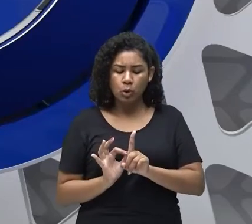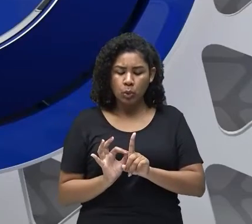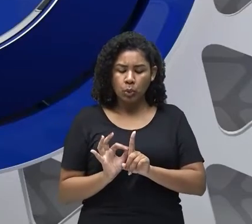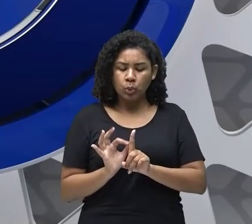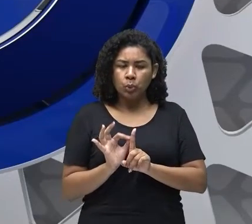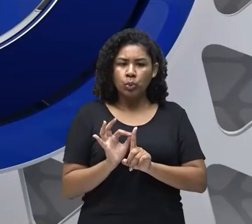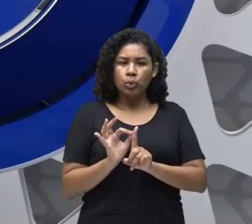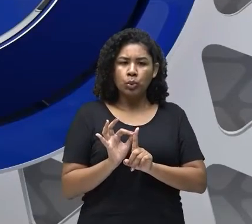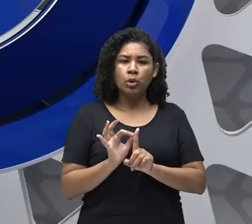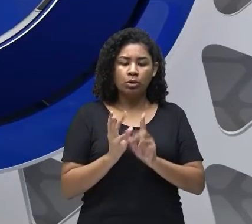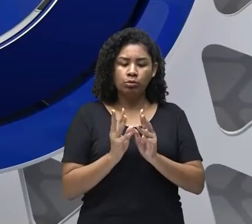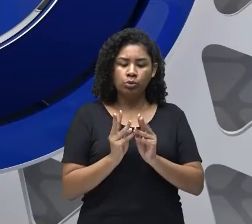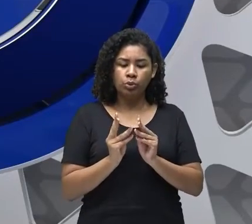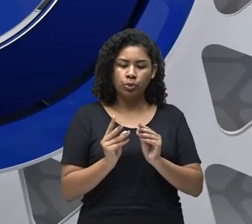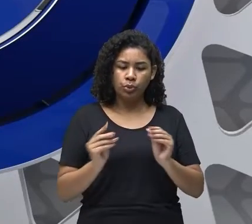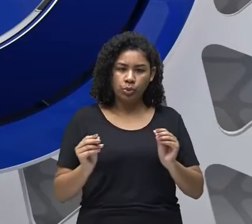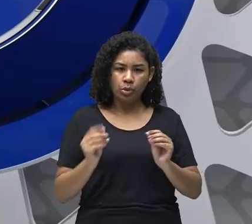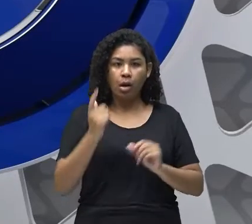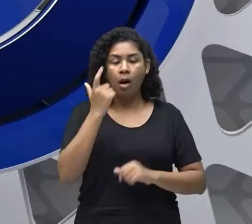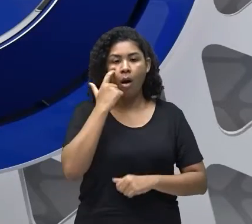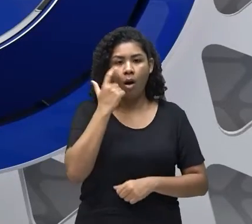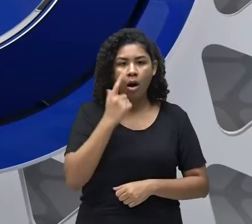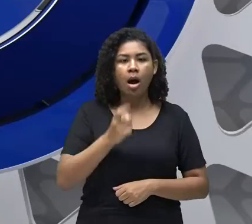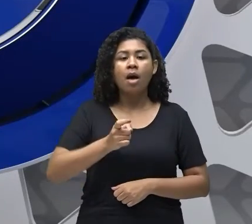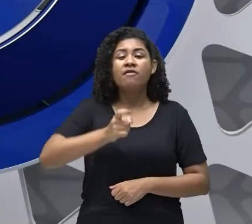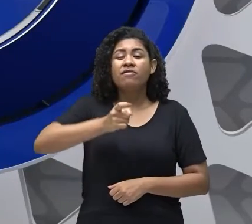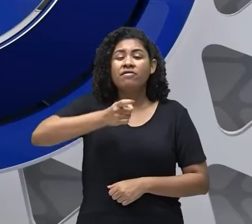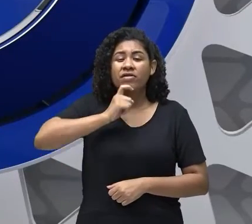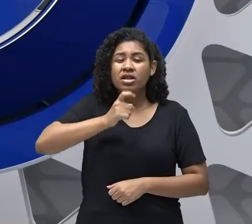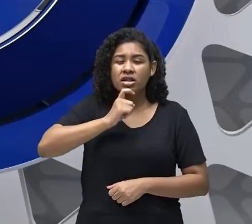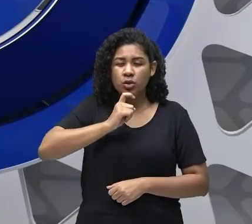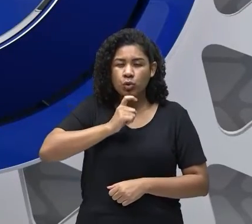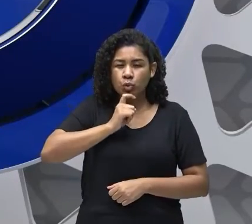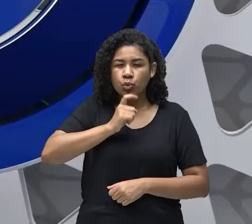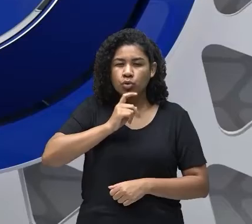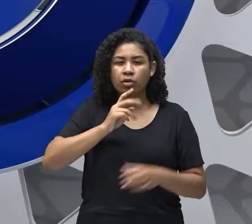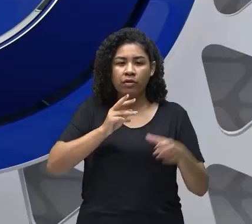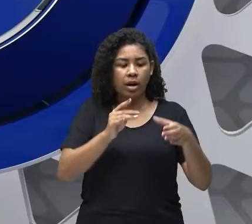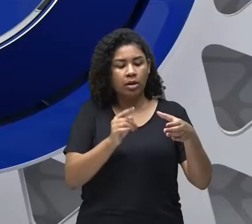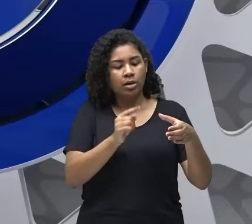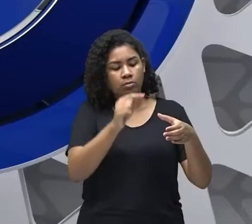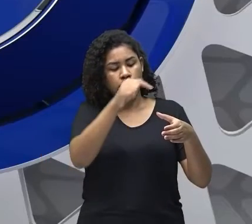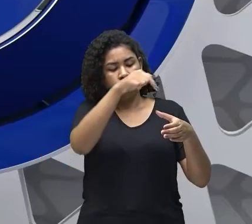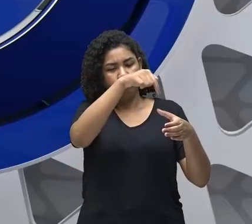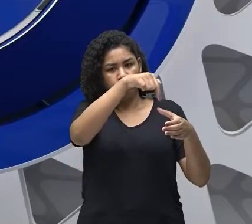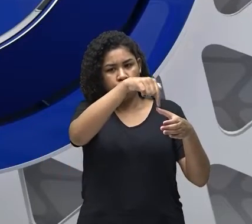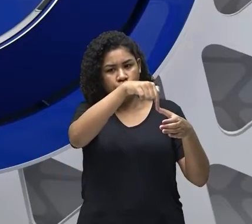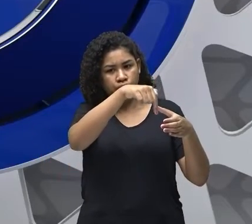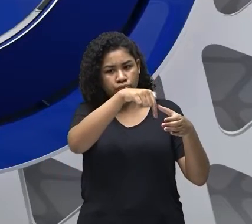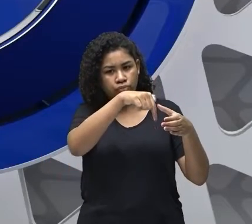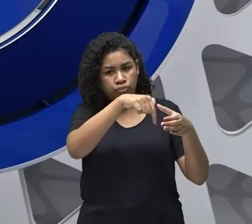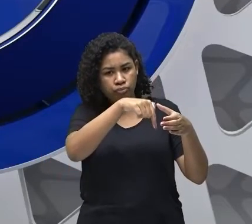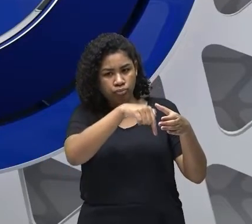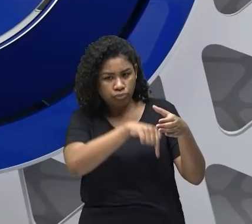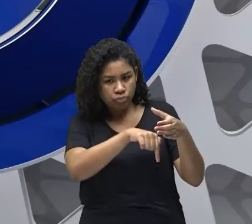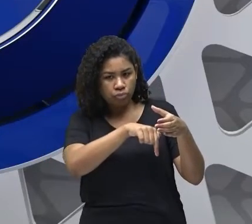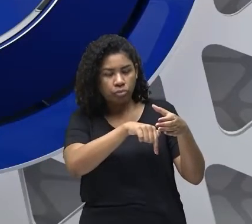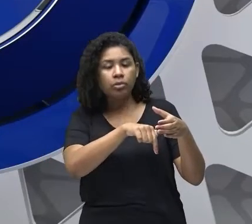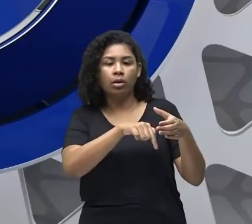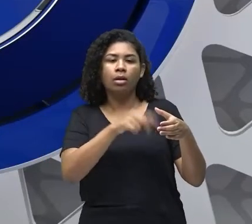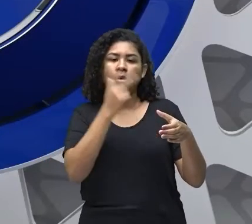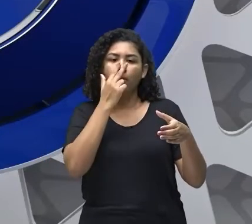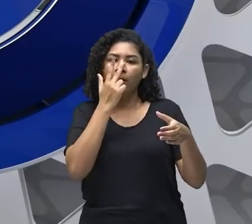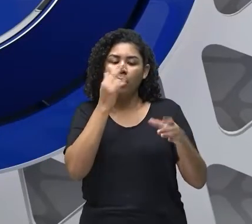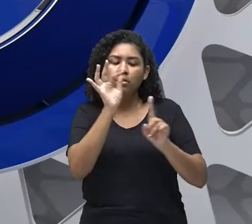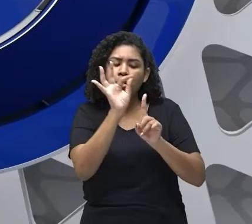ar frio, ele tende a ir para onde? Para baixo, né? Então, quando ele vai ali trocando essa temperatura